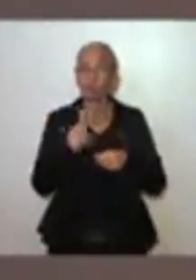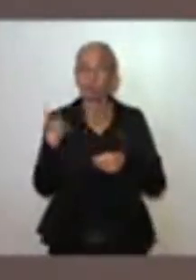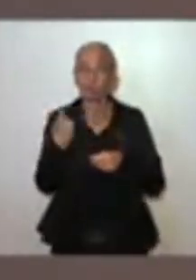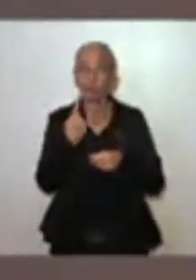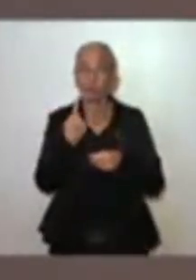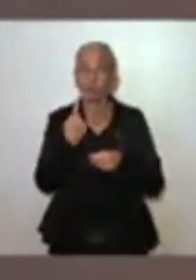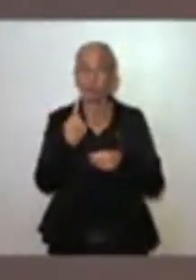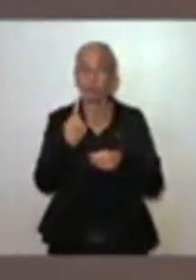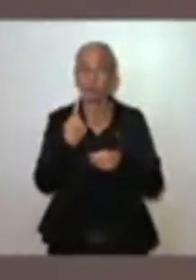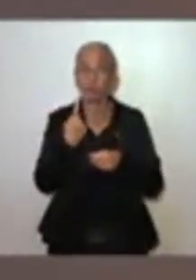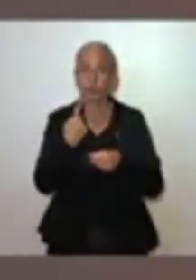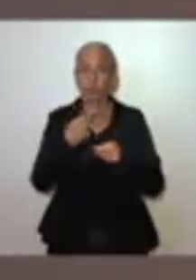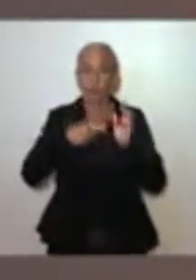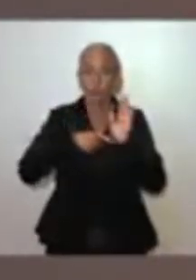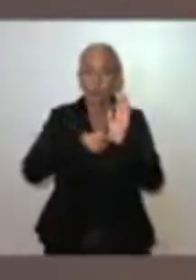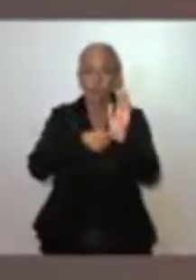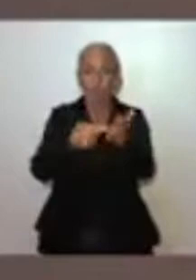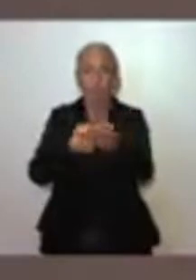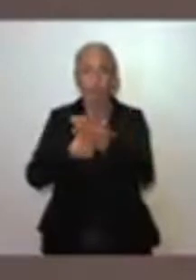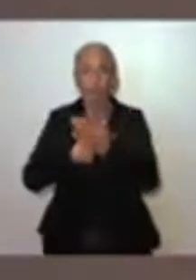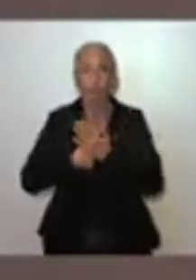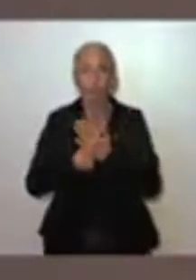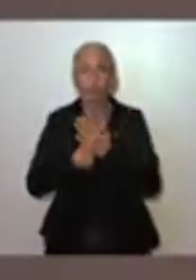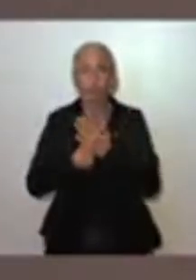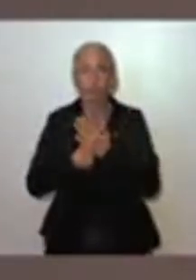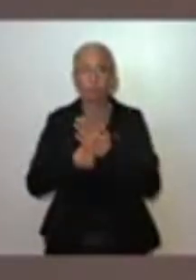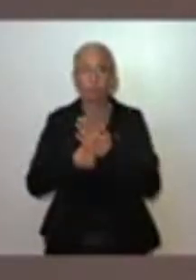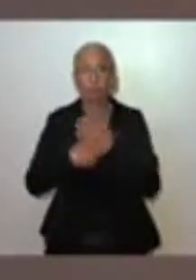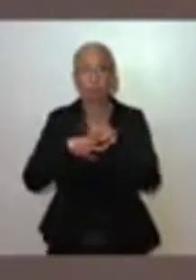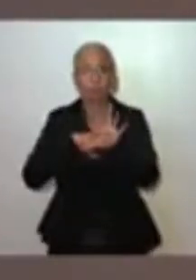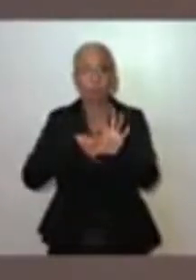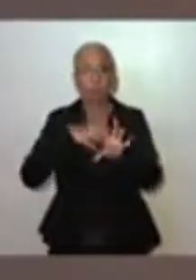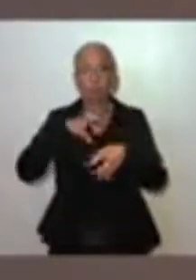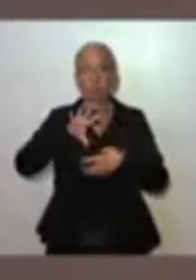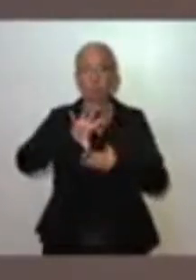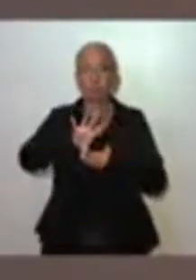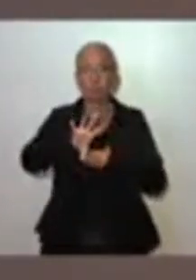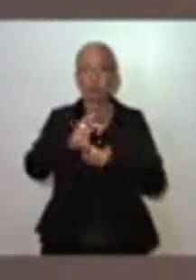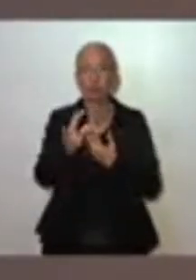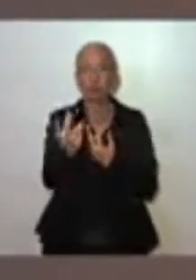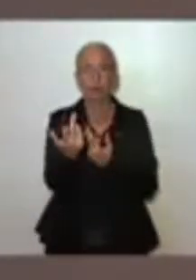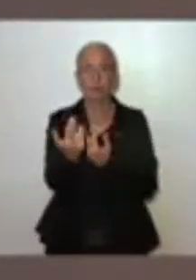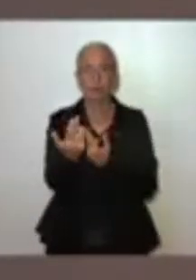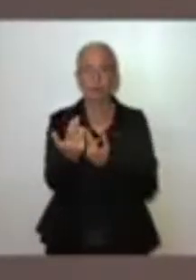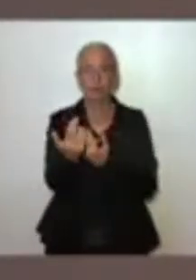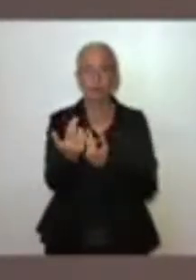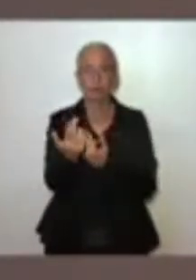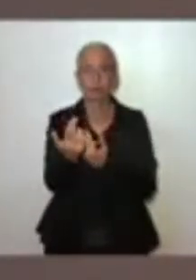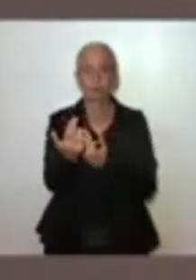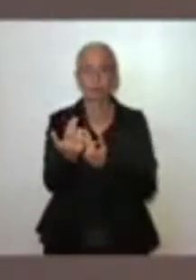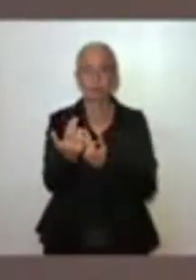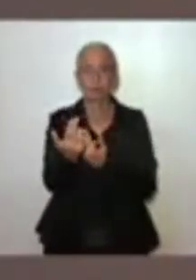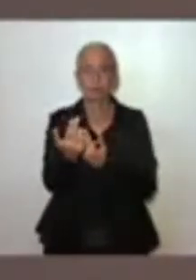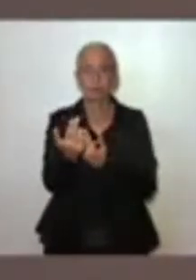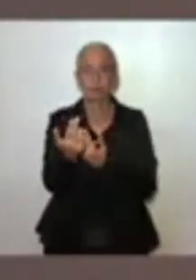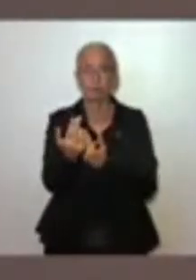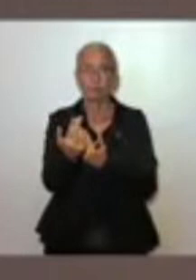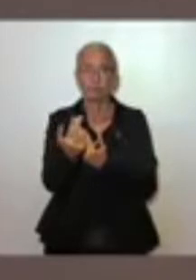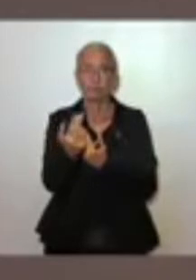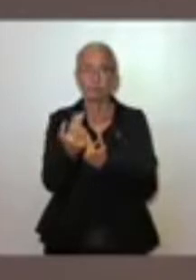aos outros como gostaria que eles se comportassem em relação a vocês esse talvez